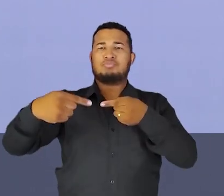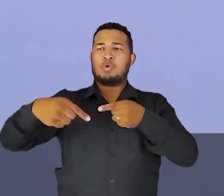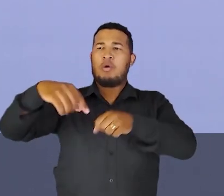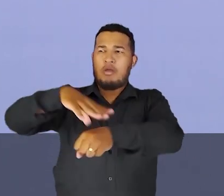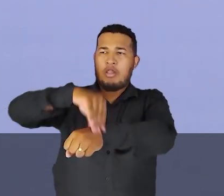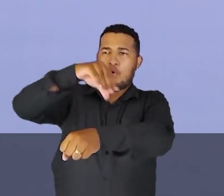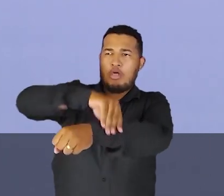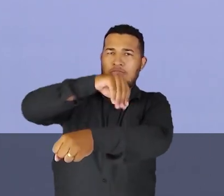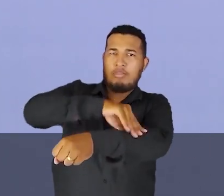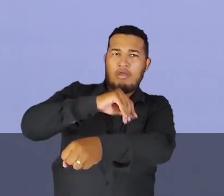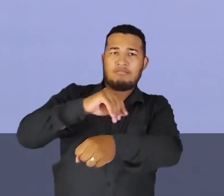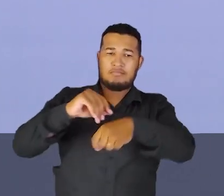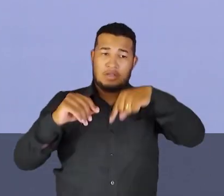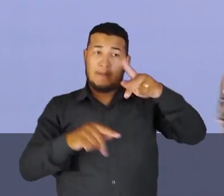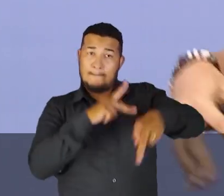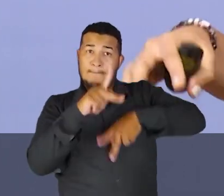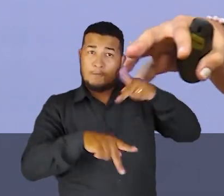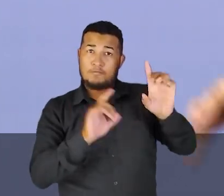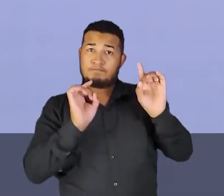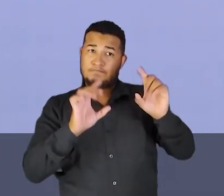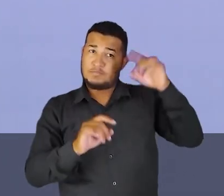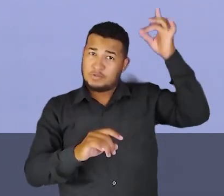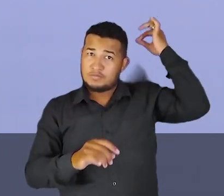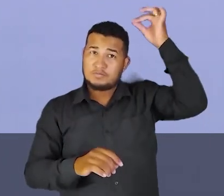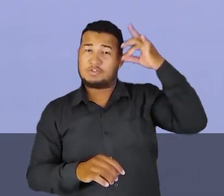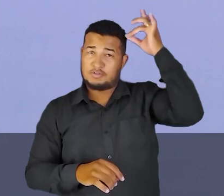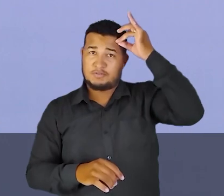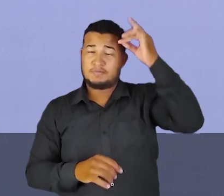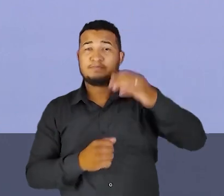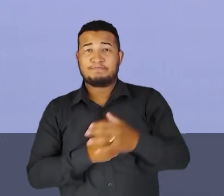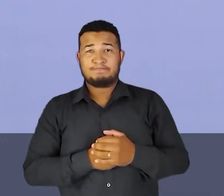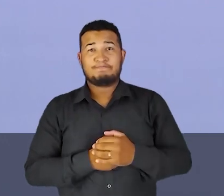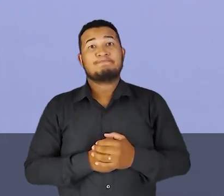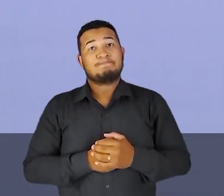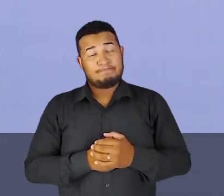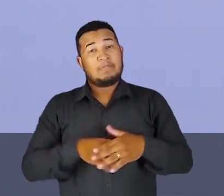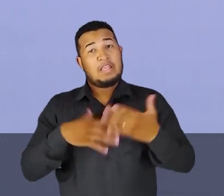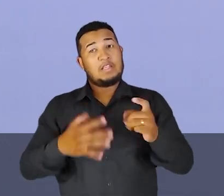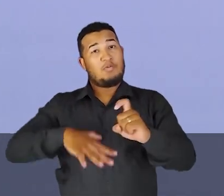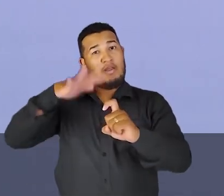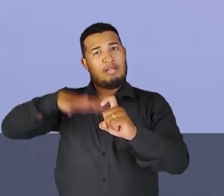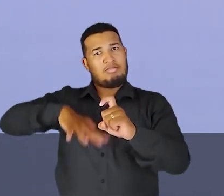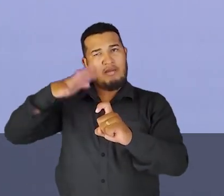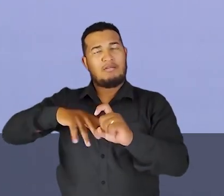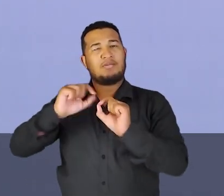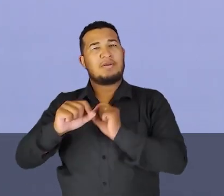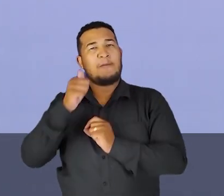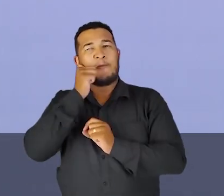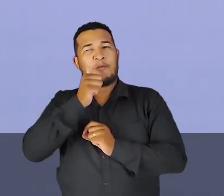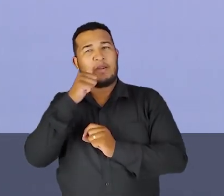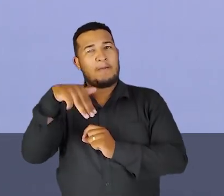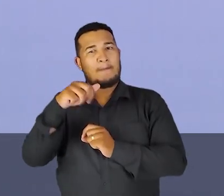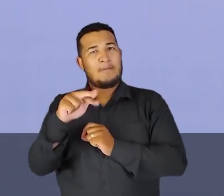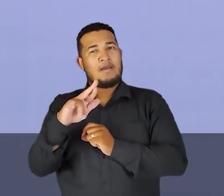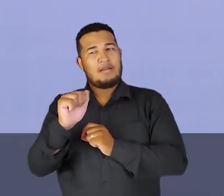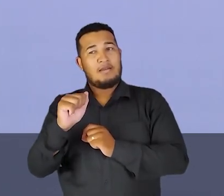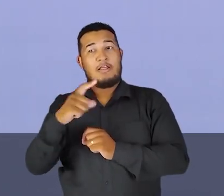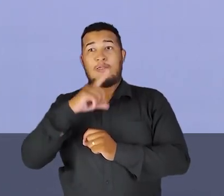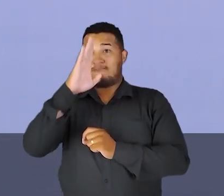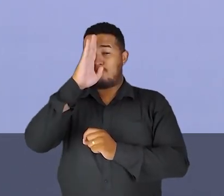invasores holandeses e o povo do Espírito Santo. Então, nessa lenda, a Maria Ortiz tem